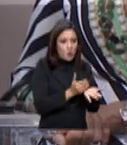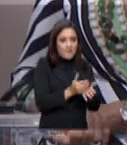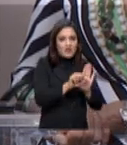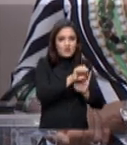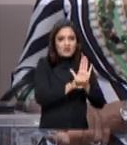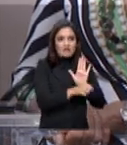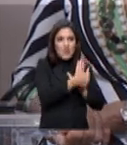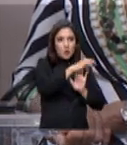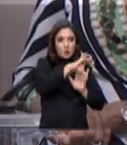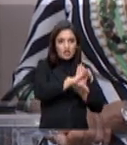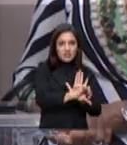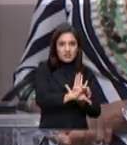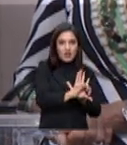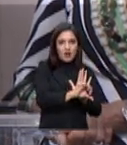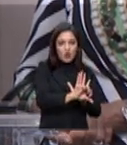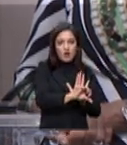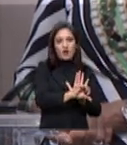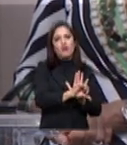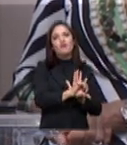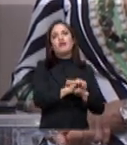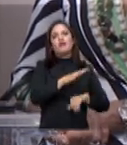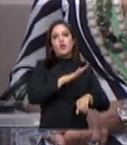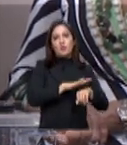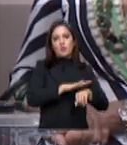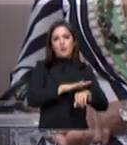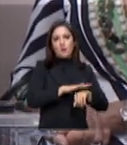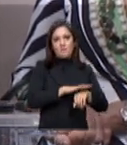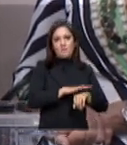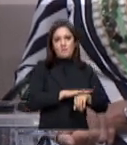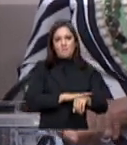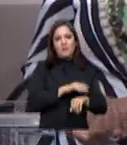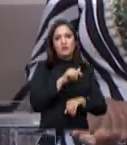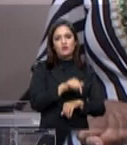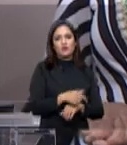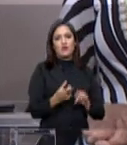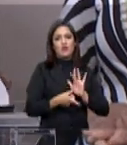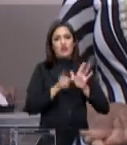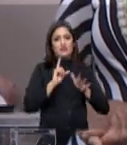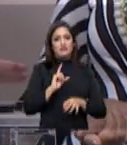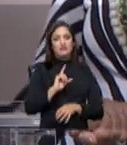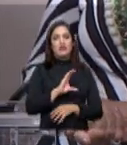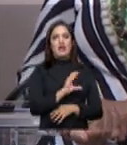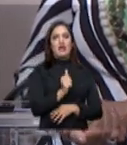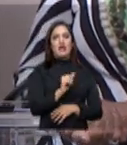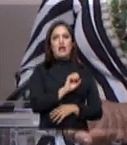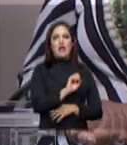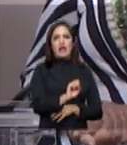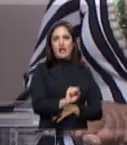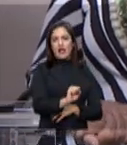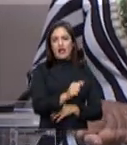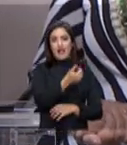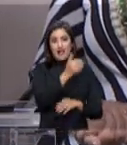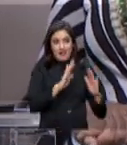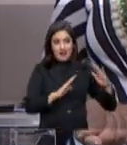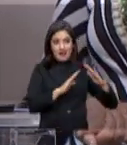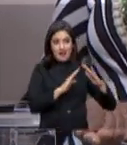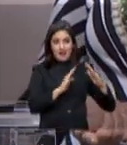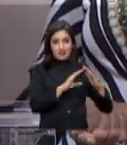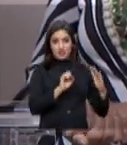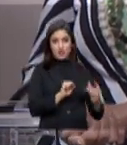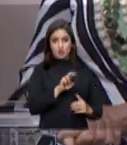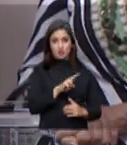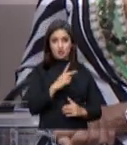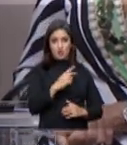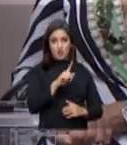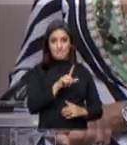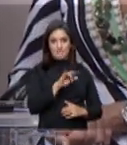XIX, ainda no período da denominada Casa de Suplicação do Brasil. Essa